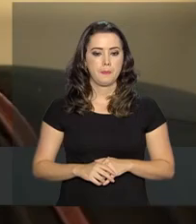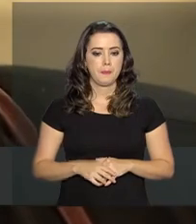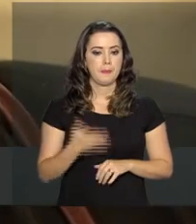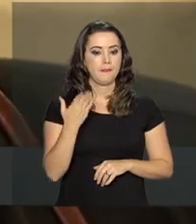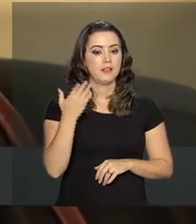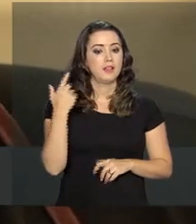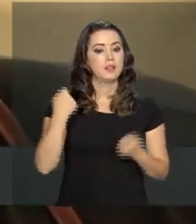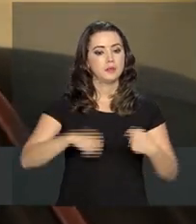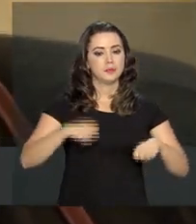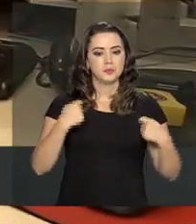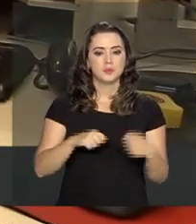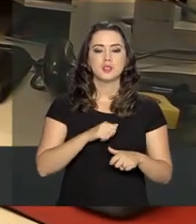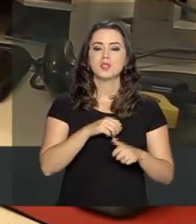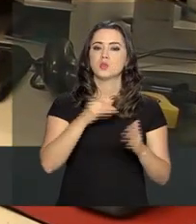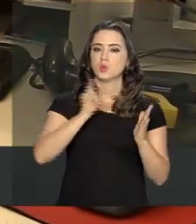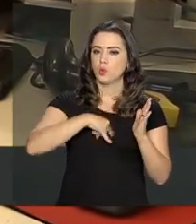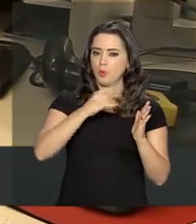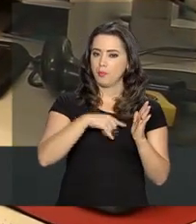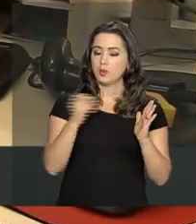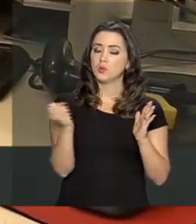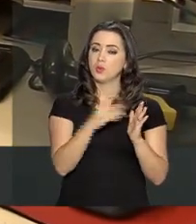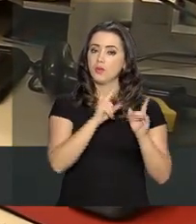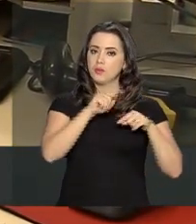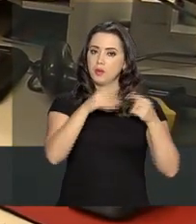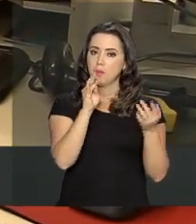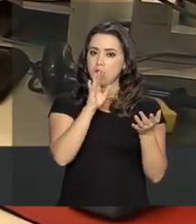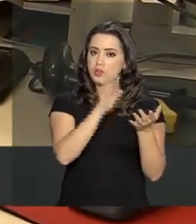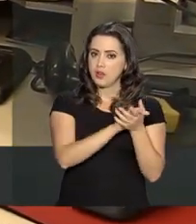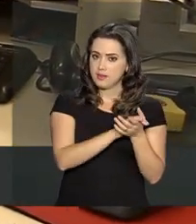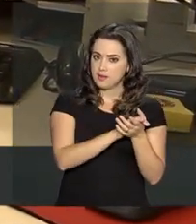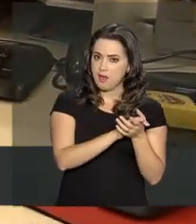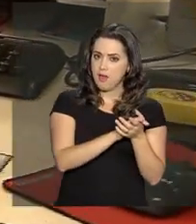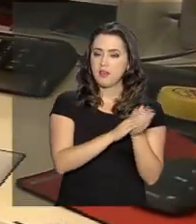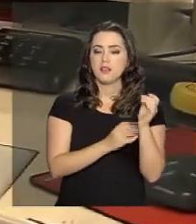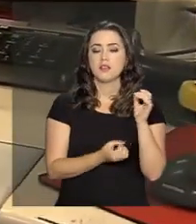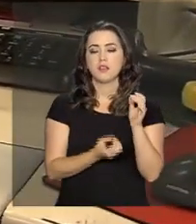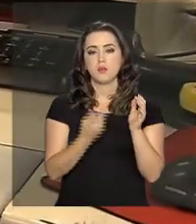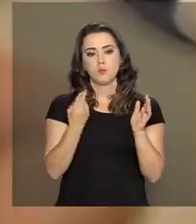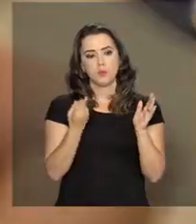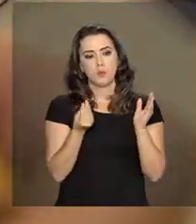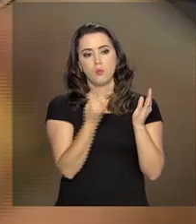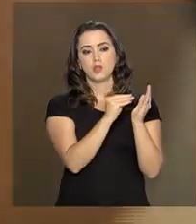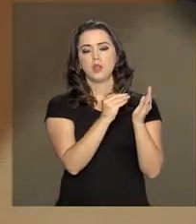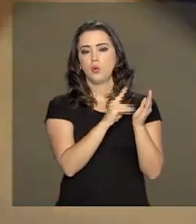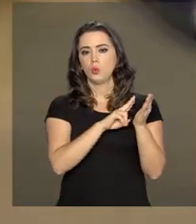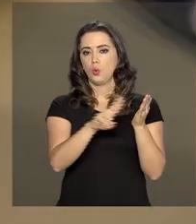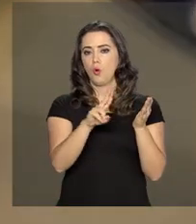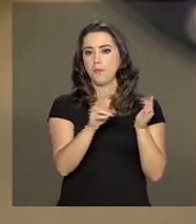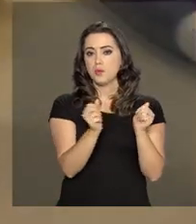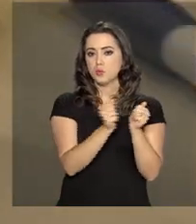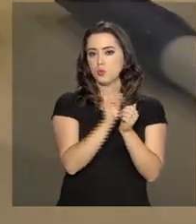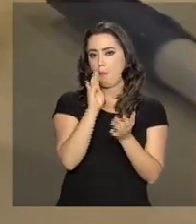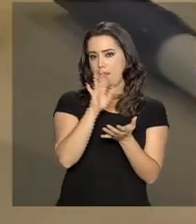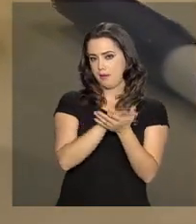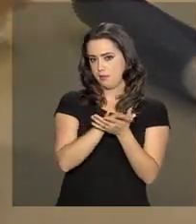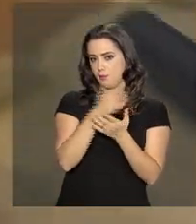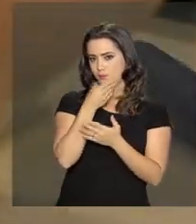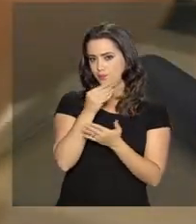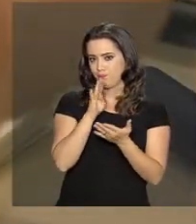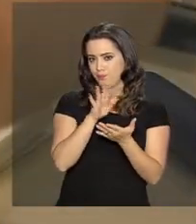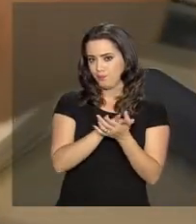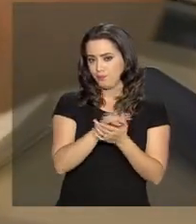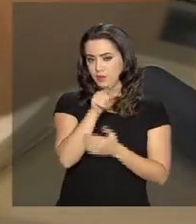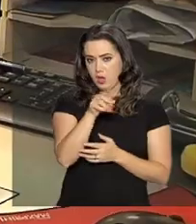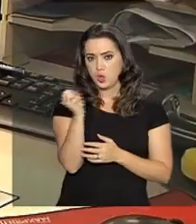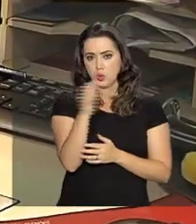Joana precisou atualizar os documentos depois de casar e acrescentar o nome do marido. Fez a nova carteira de